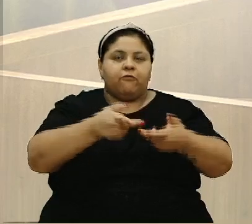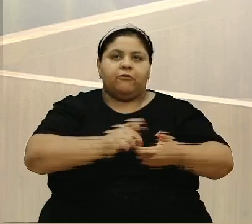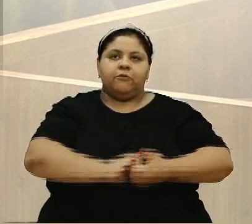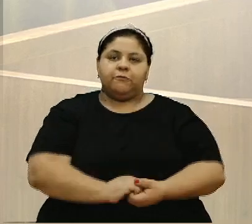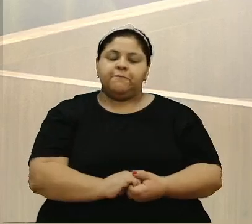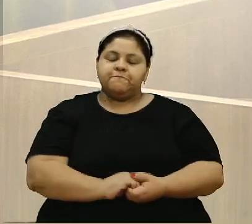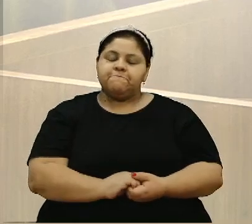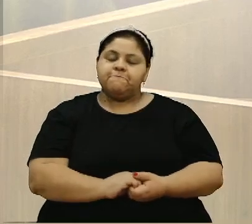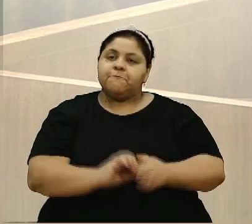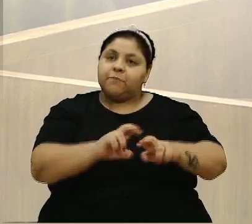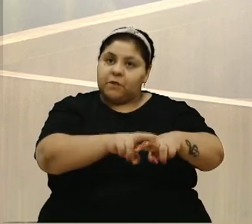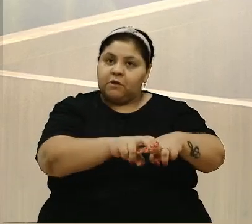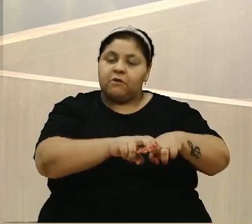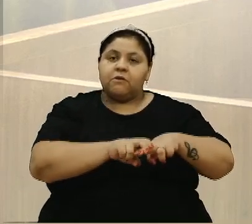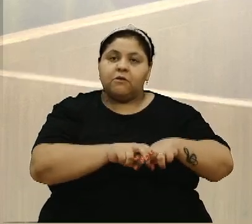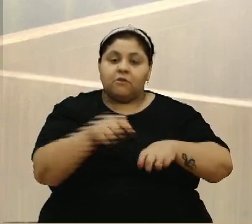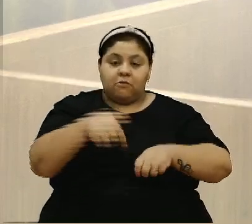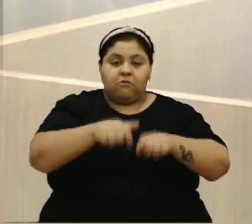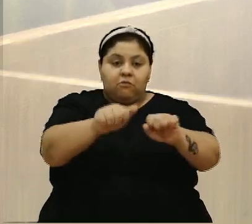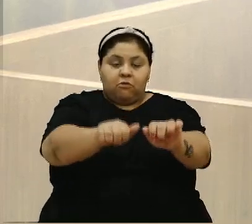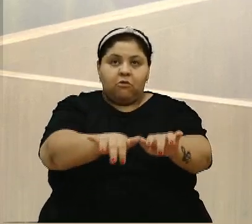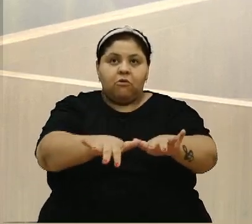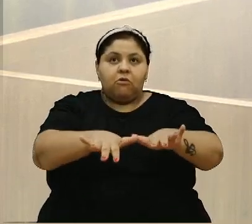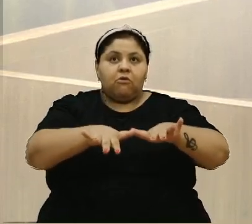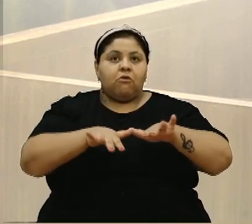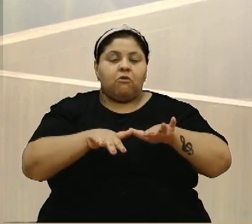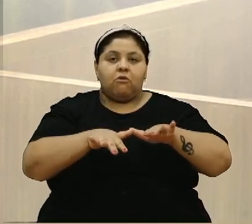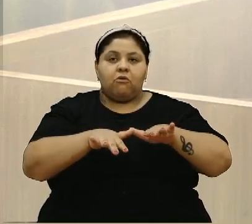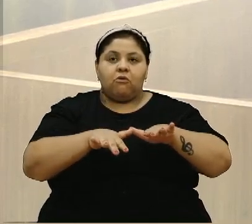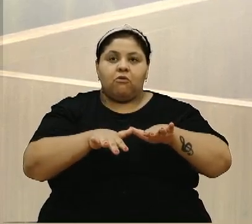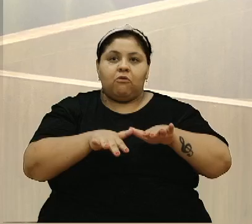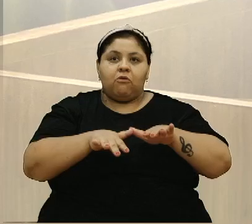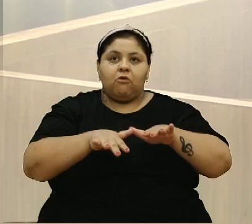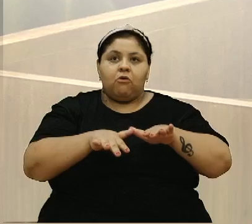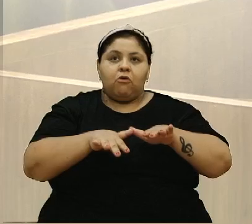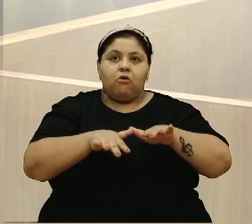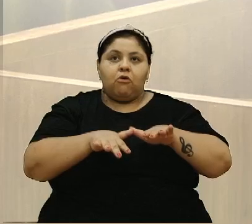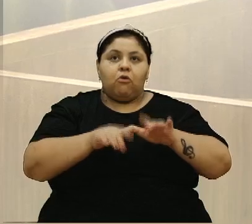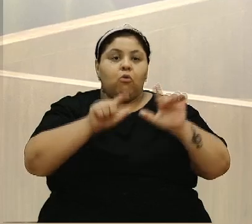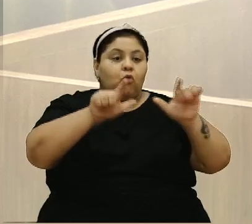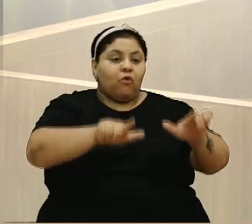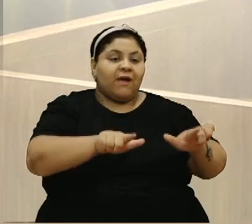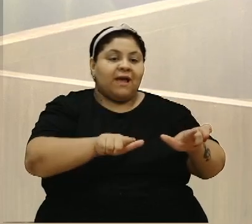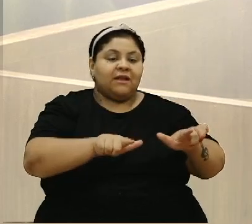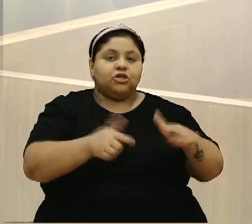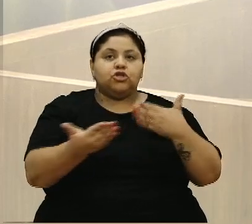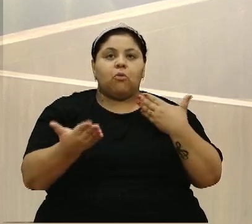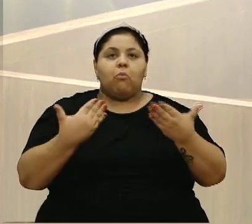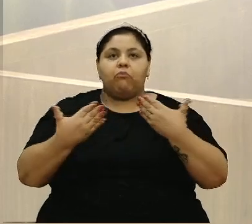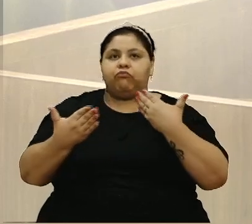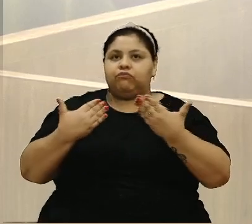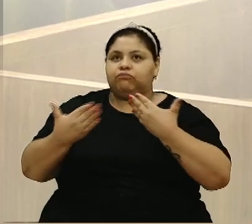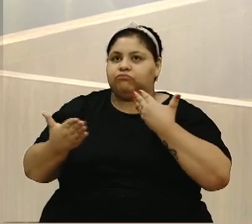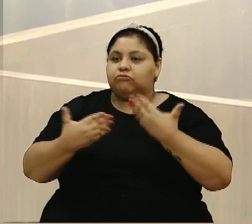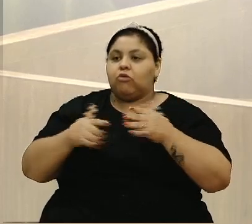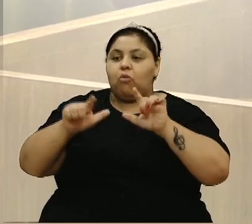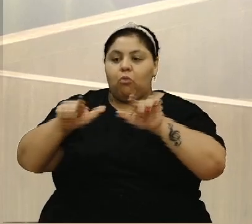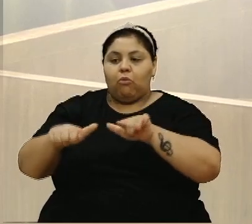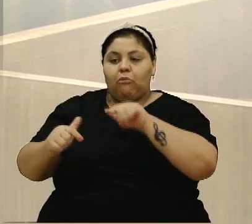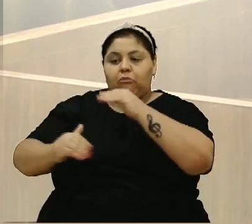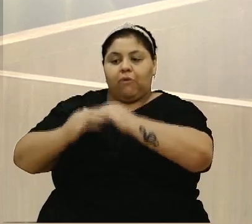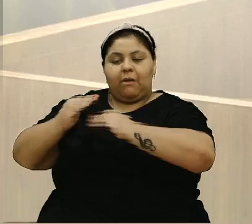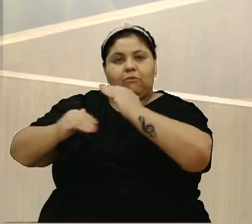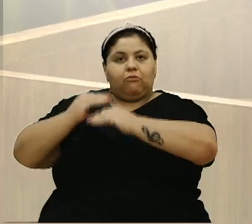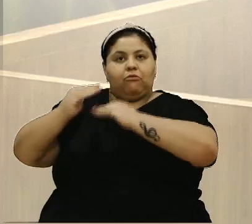Por isso, esse parlamento deve ser, acima de tudo, um espaço de diálogo, um lugar para